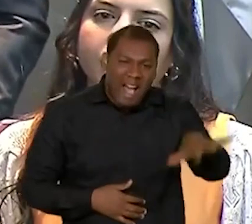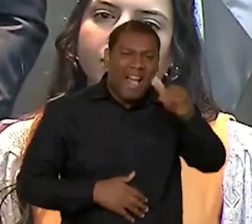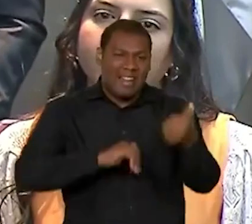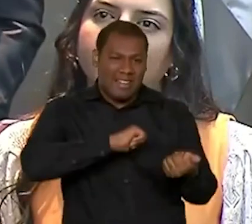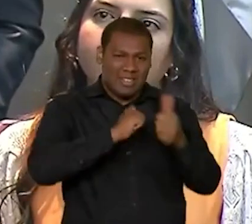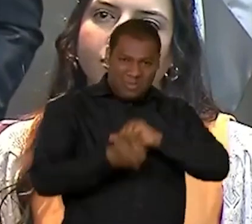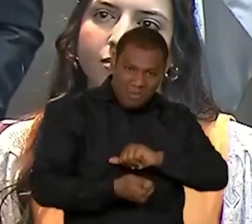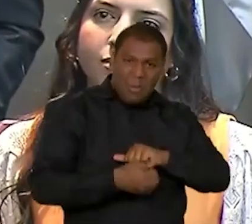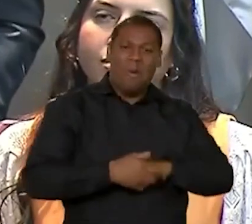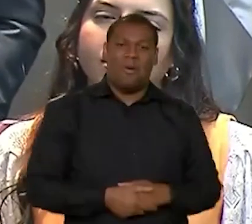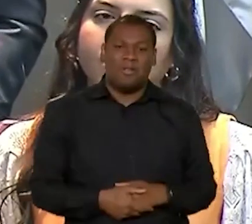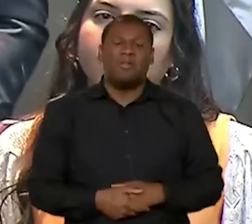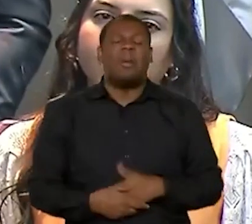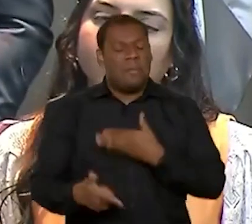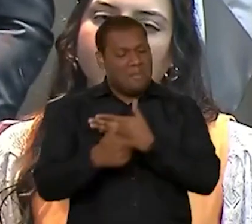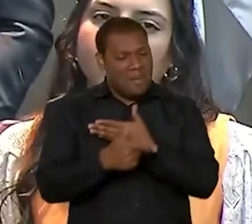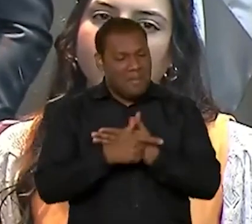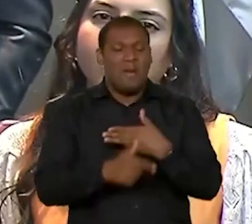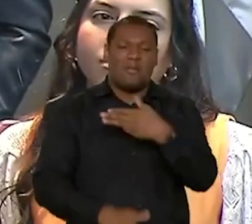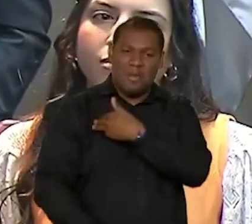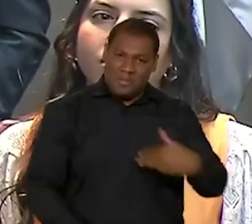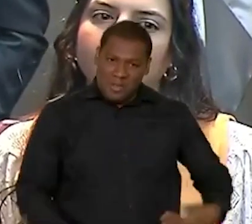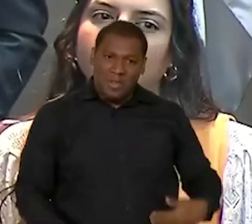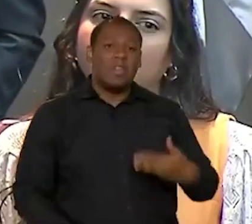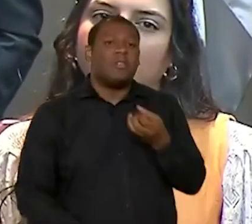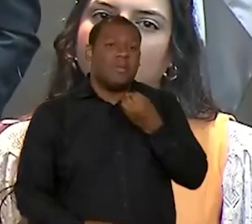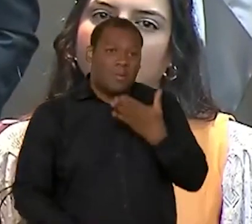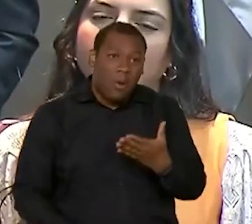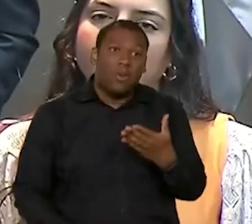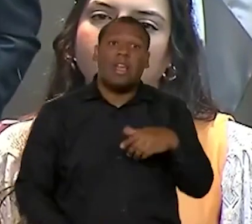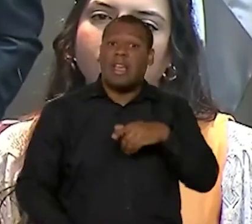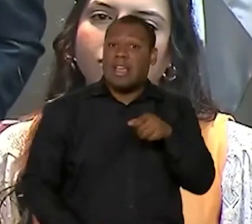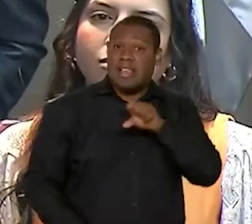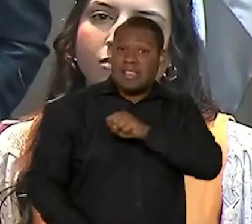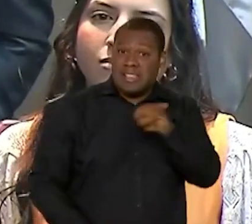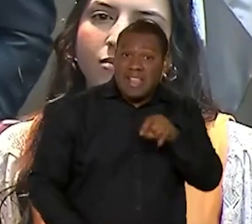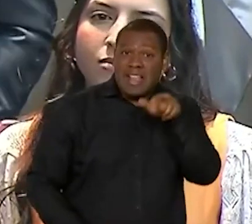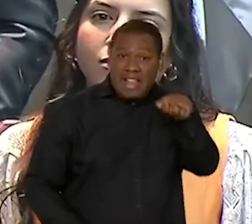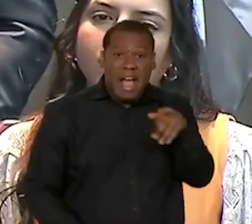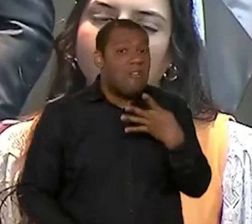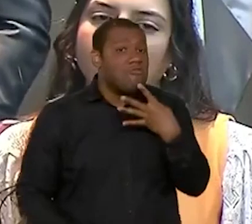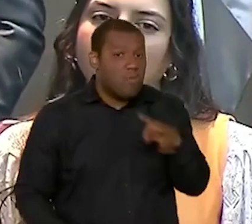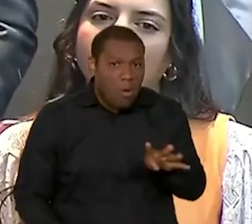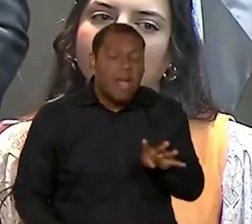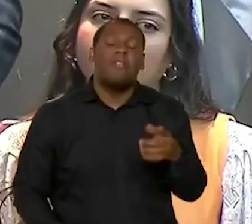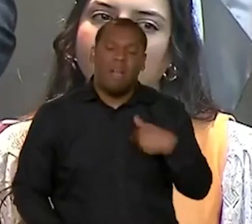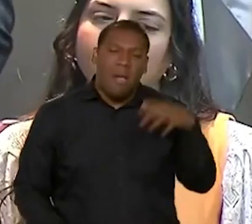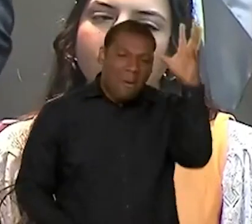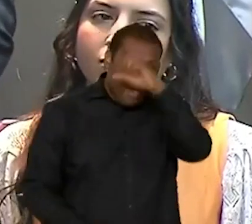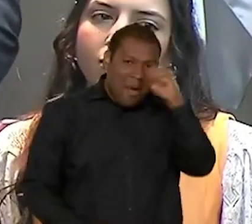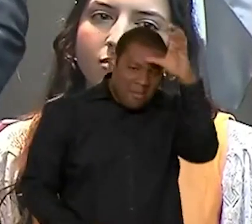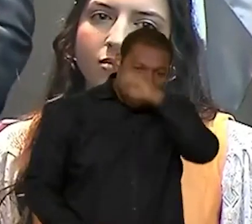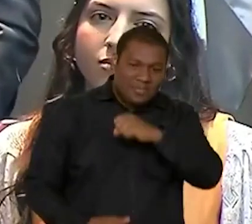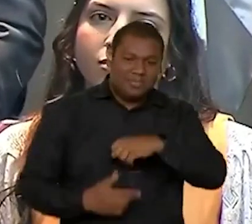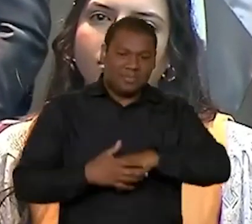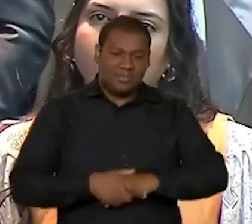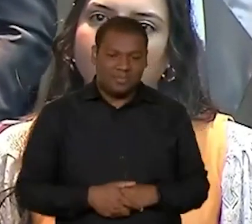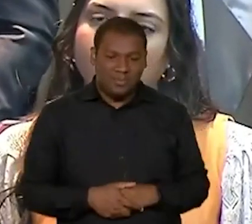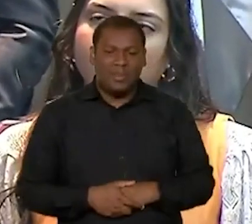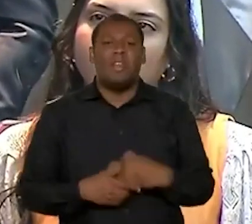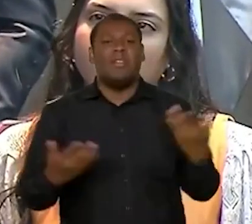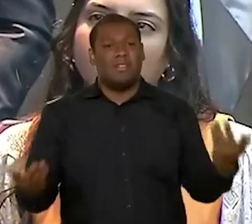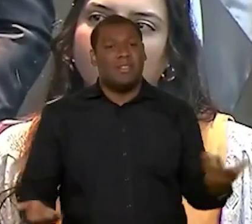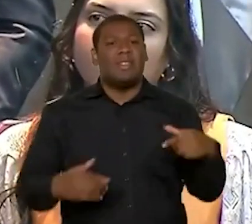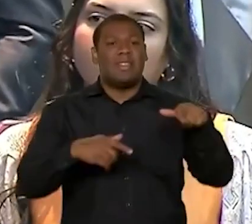serei um bom ministro. Aquilo que não conheço, vou aprender ao lado de cada um que está aqui nesse órgão, de cada entidade do setor,